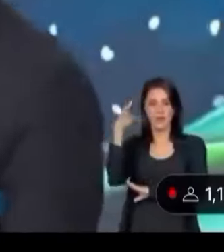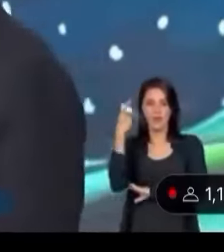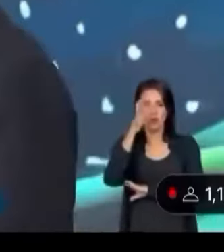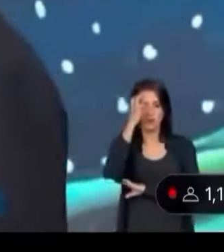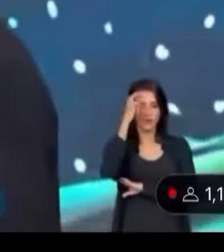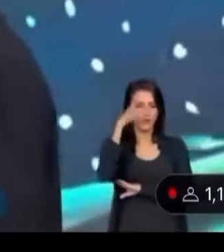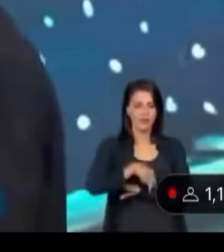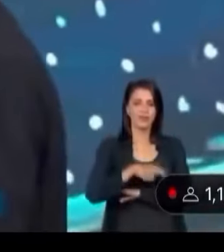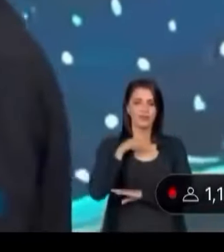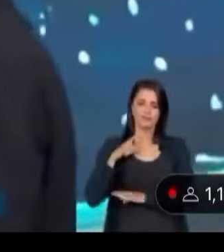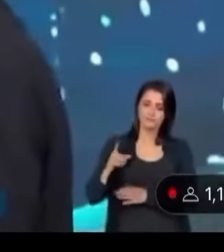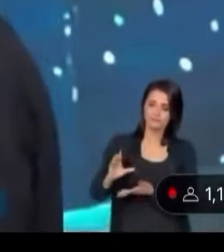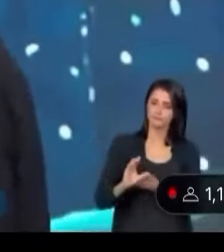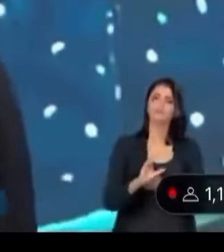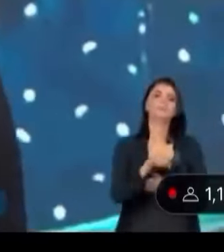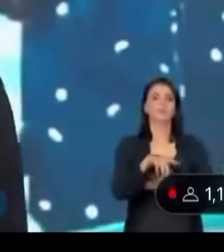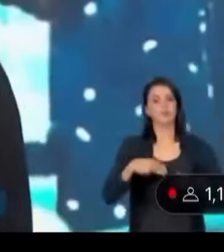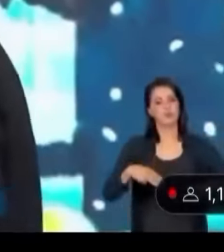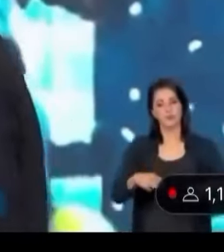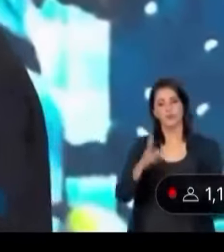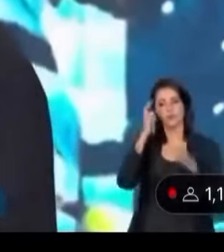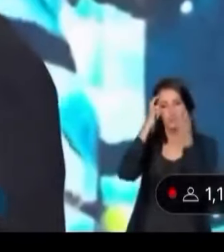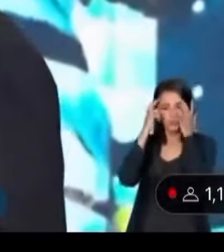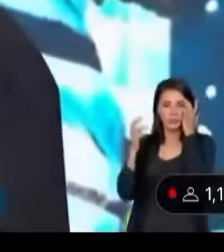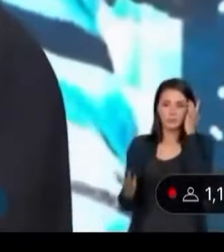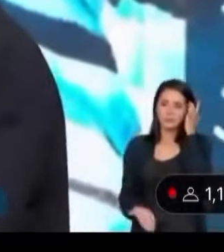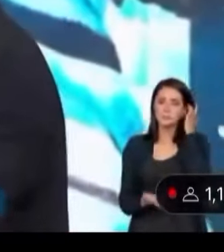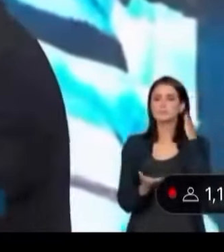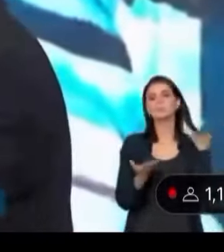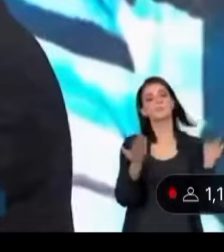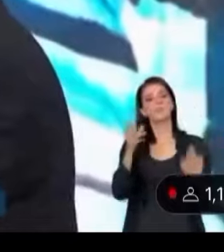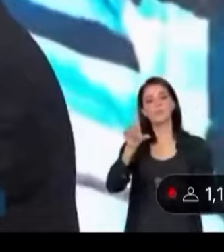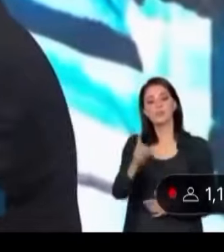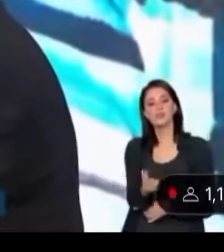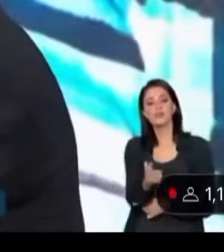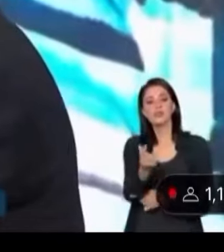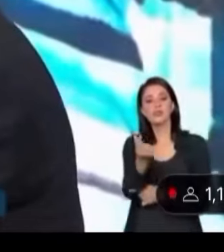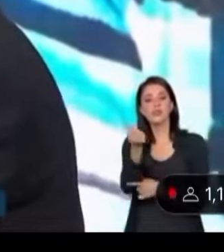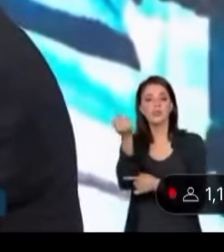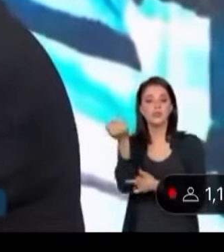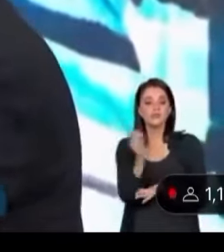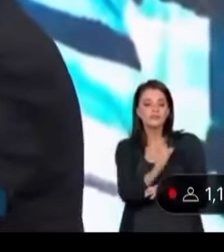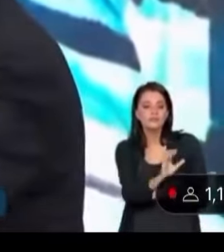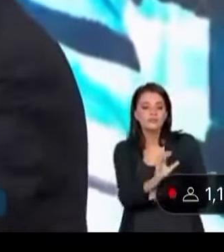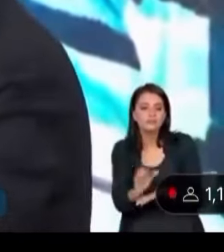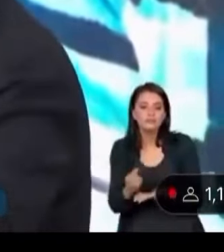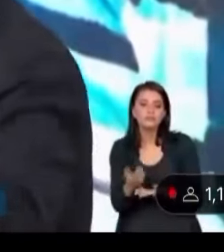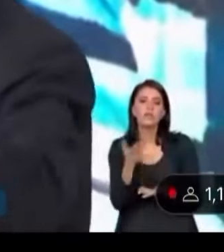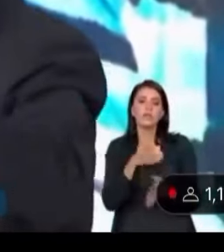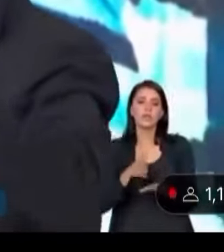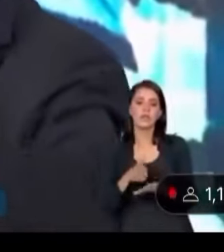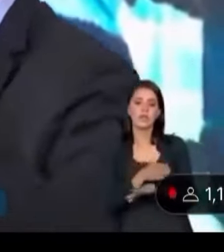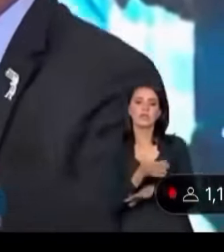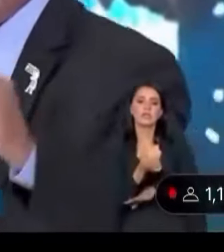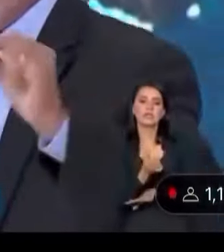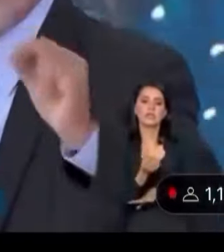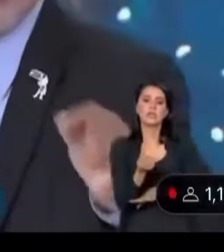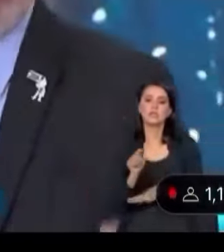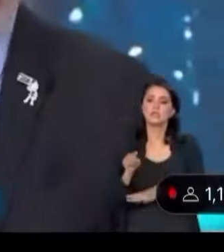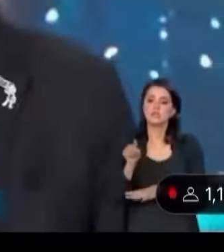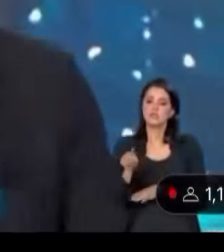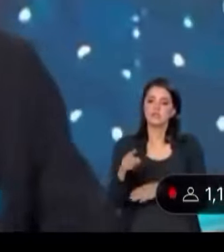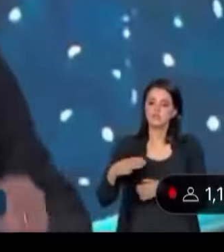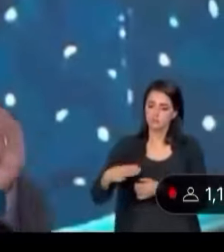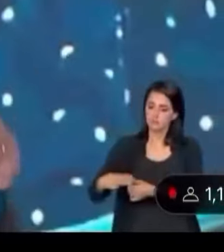a ser executada pelo Ministério da Cultura, e esse dinheiro está sendo distribuído dentre os 6 mil municípios que